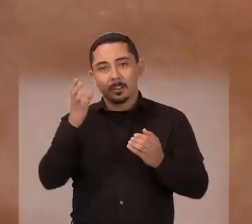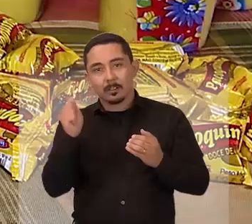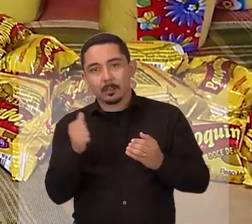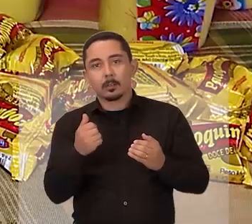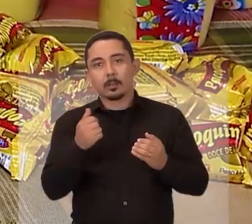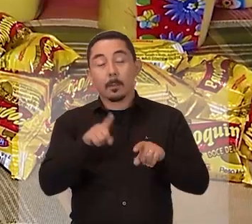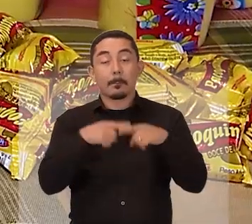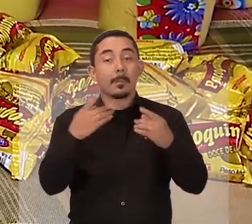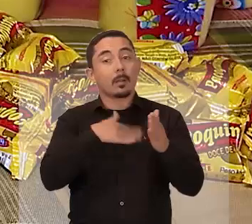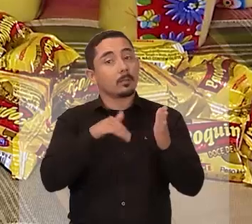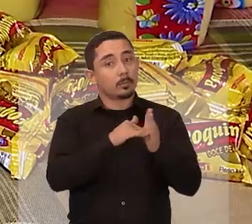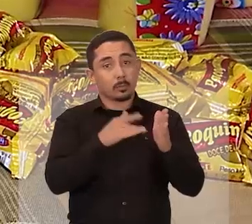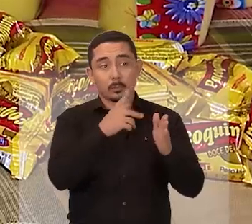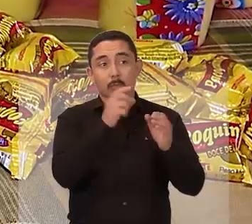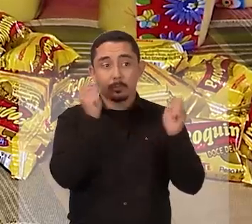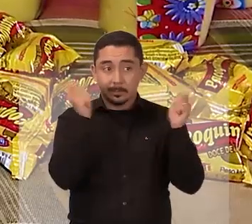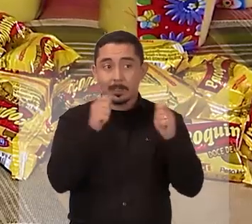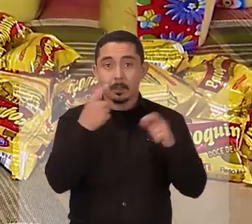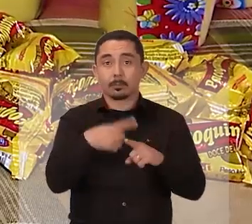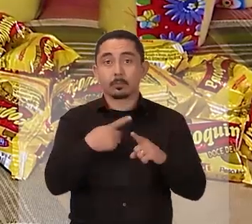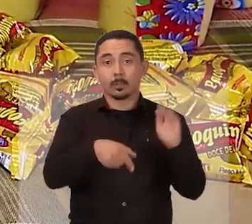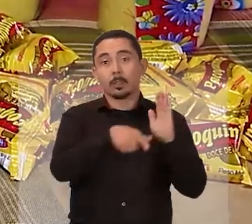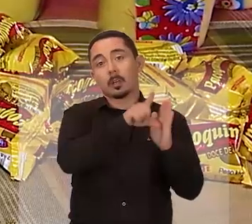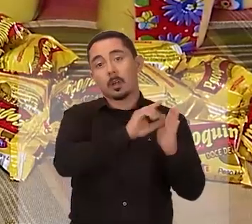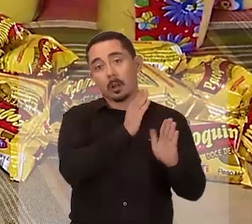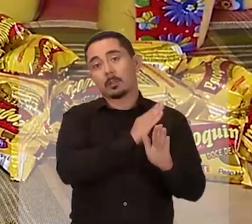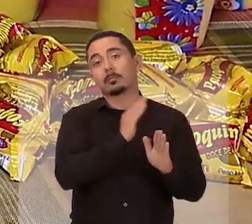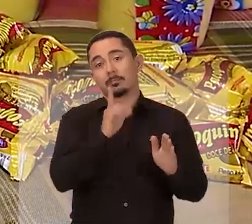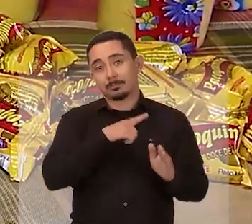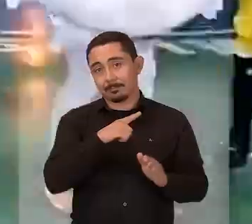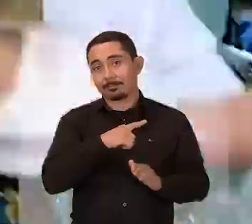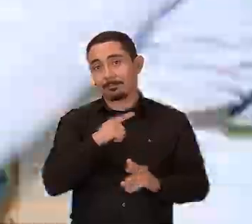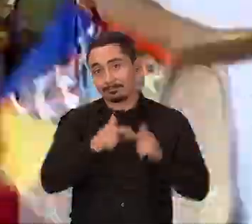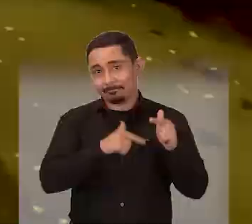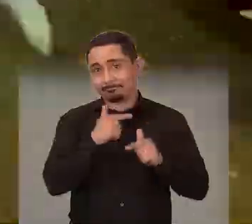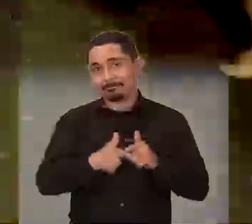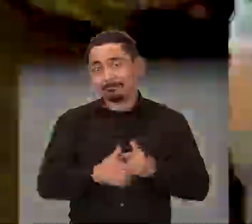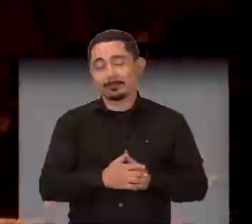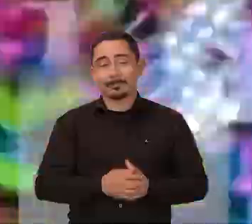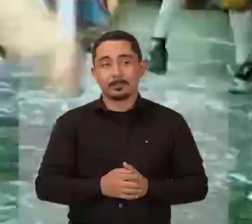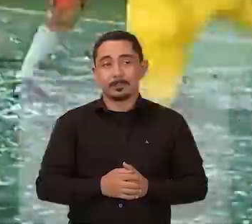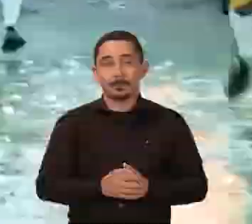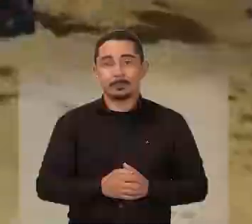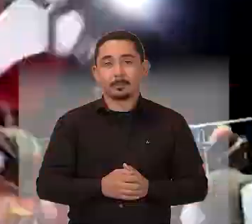Mas tudo isso só é possível graças ao que acontece bem antes.